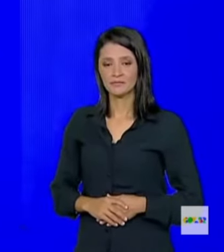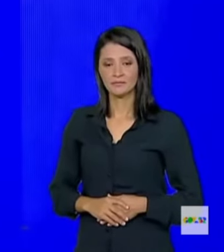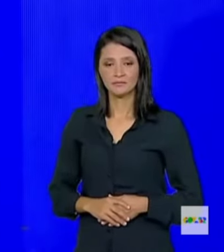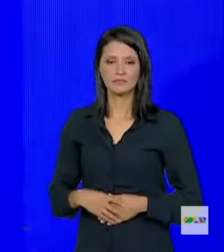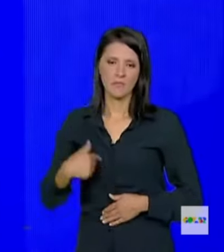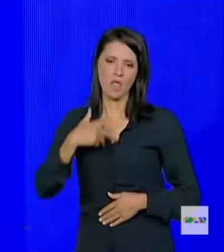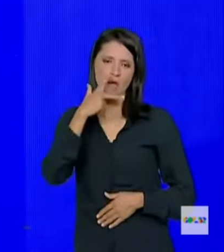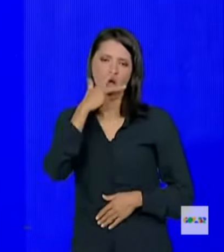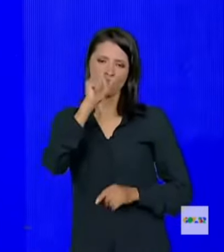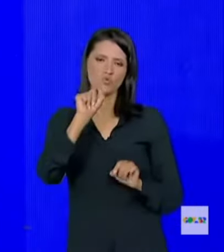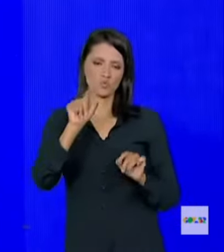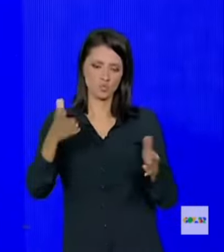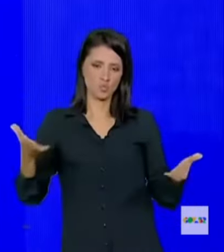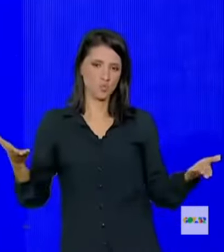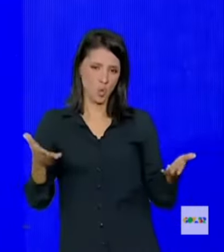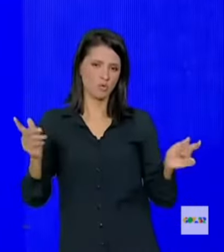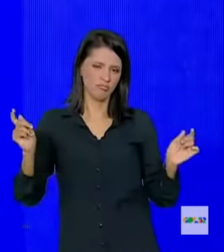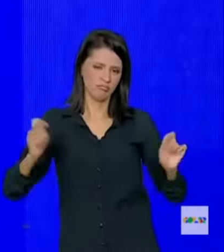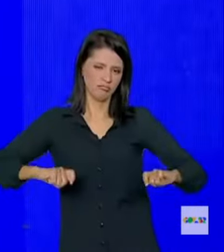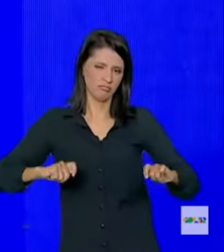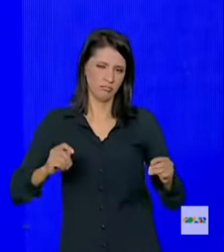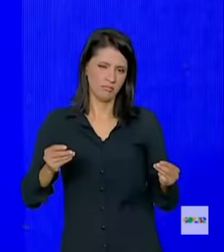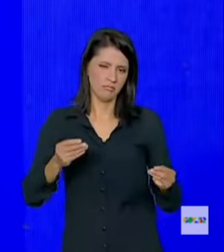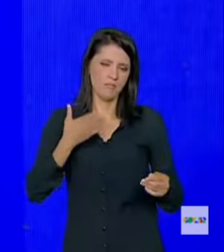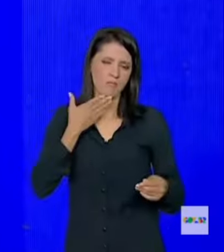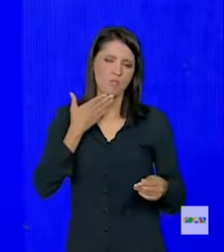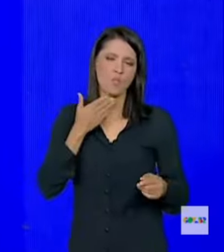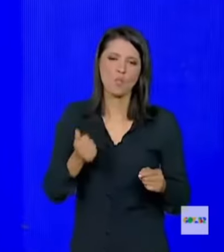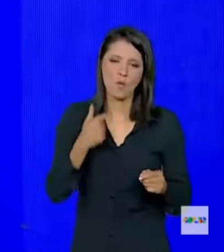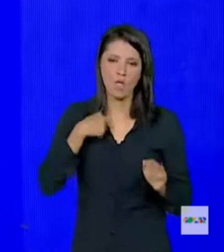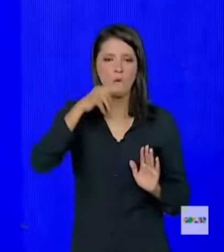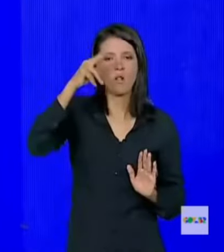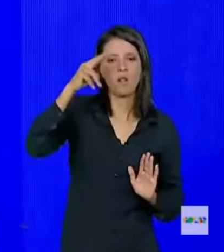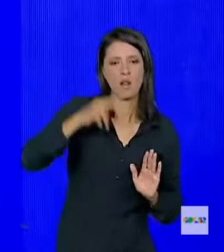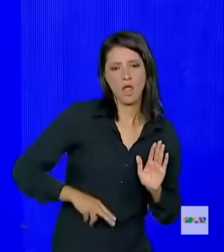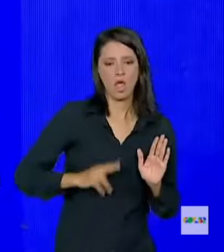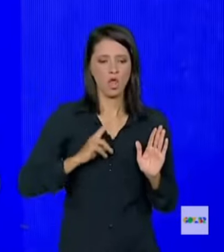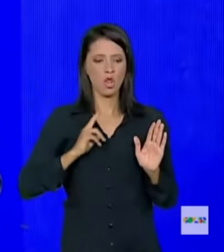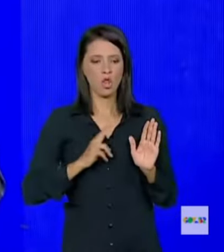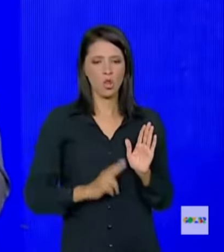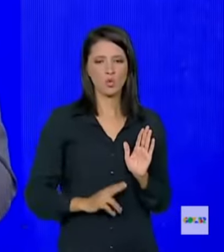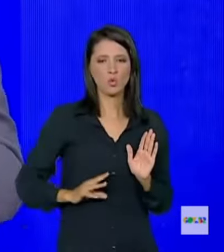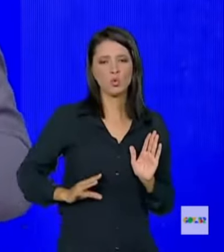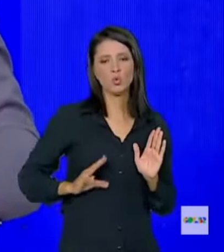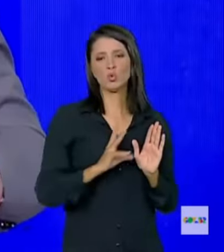Eu acho que hoje compensa eu ler a nominata toda,